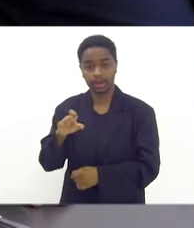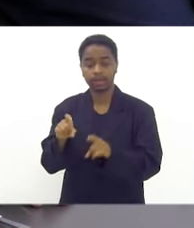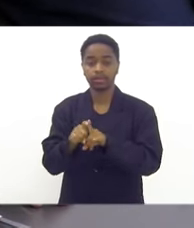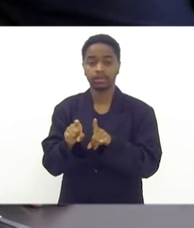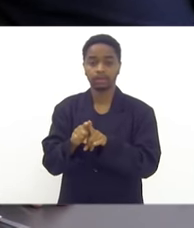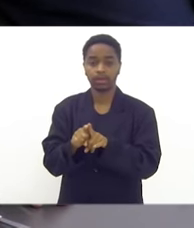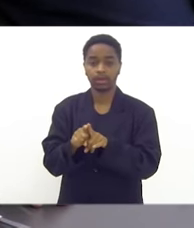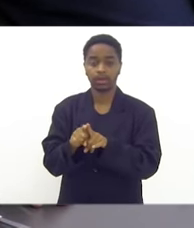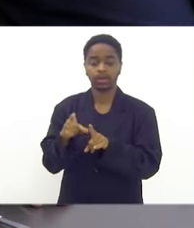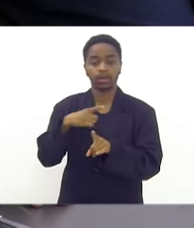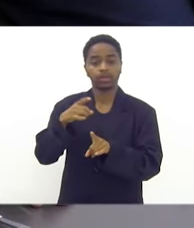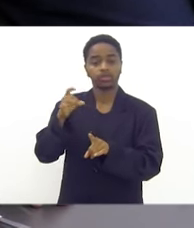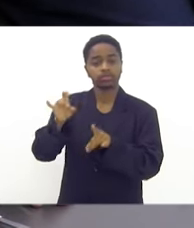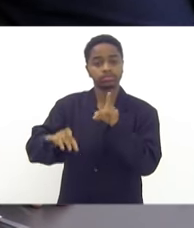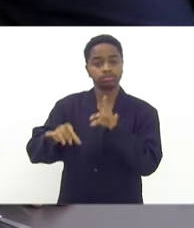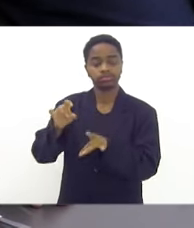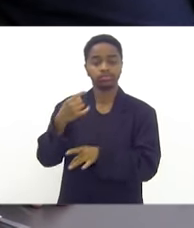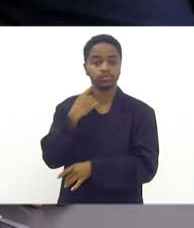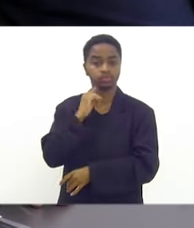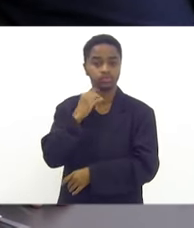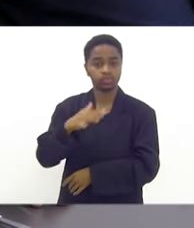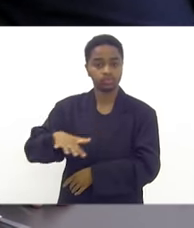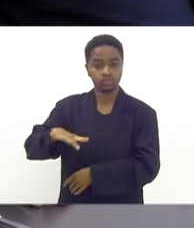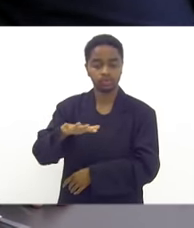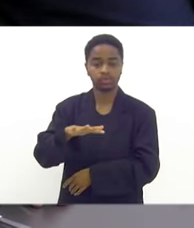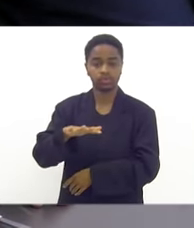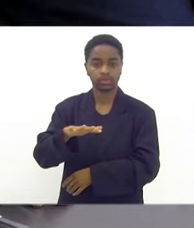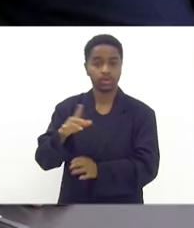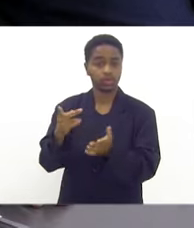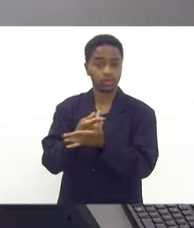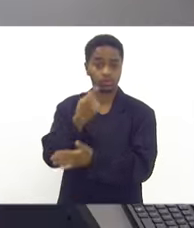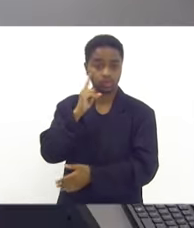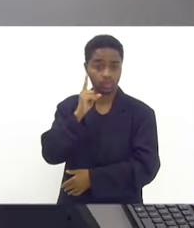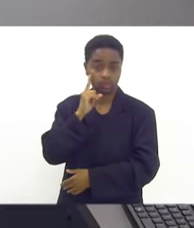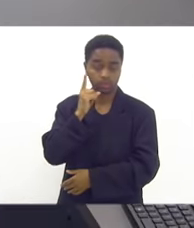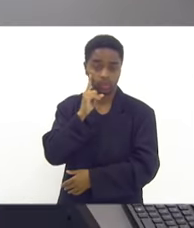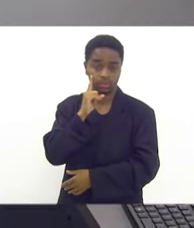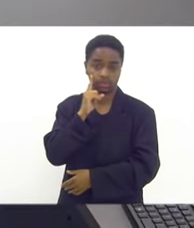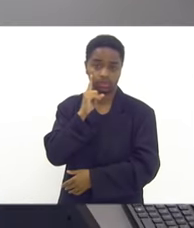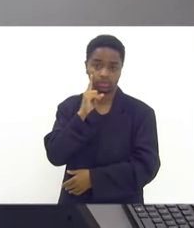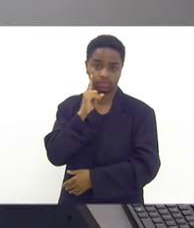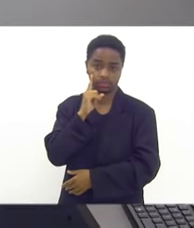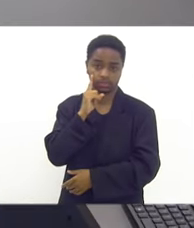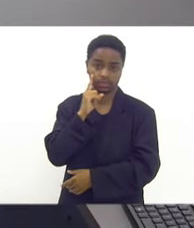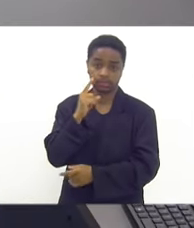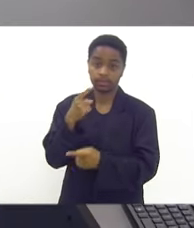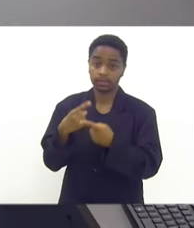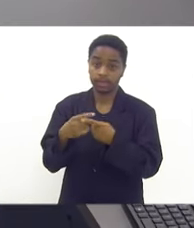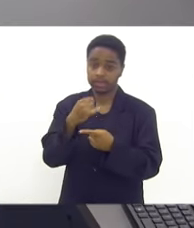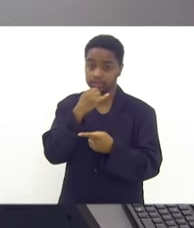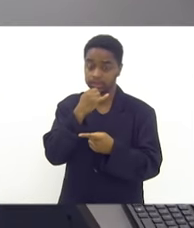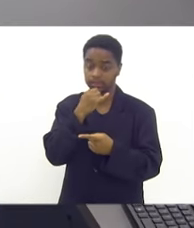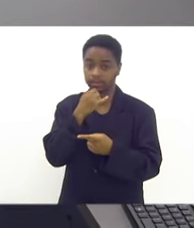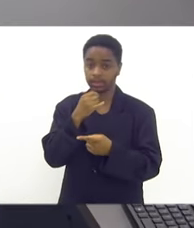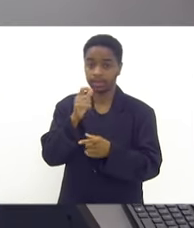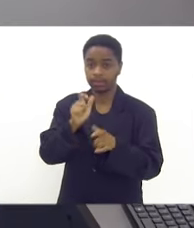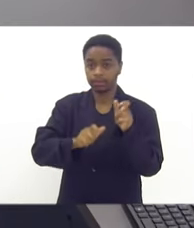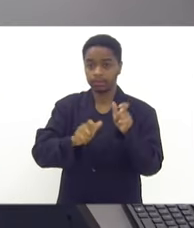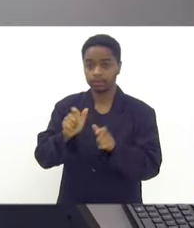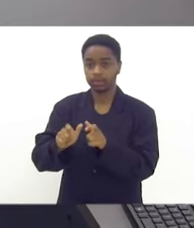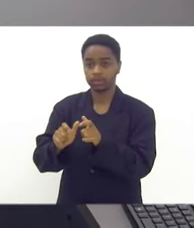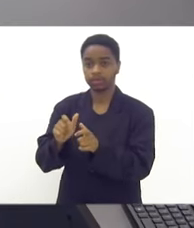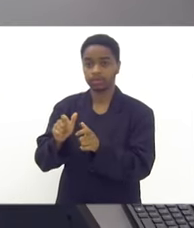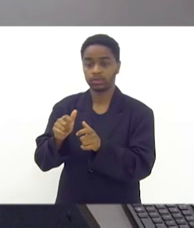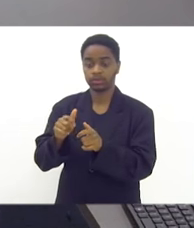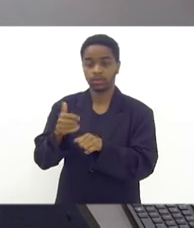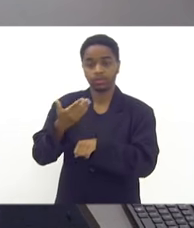poluição ambiental é causada diariamente no Rio de Janeiro para Quem produz esporte para quem Eh tá no